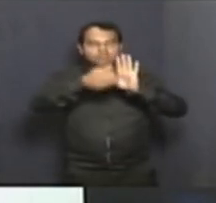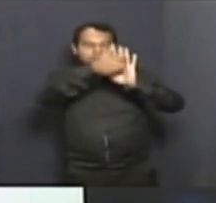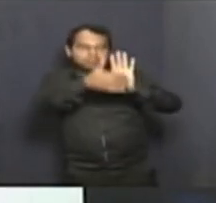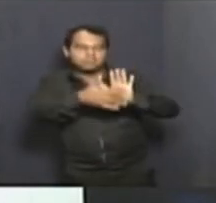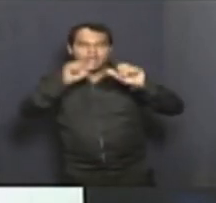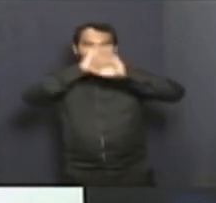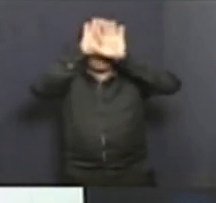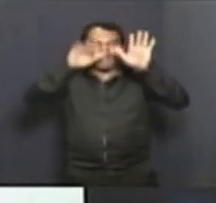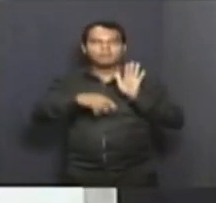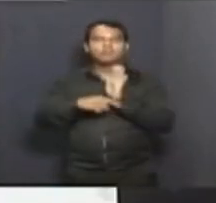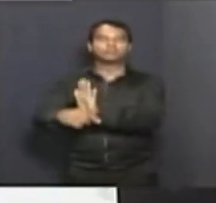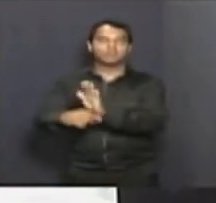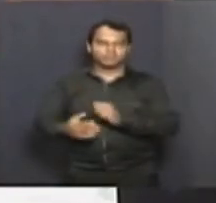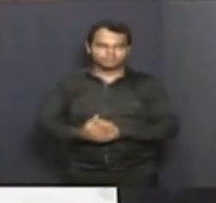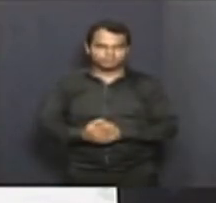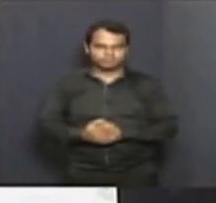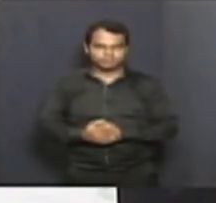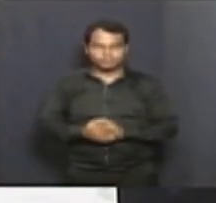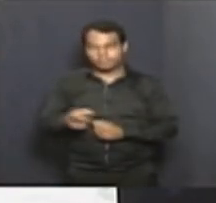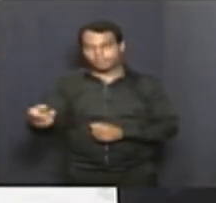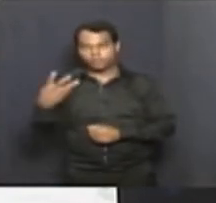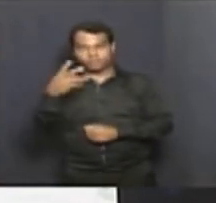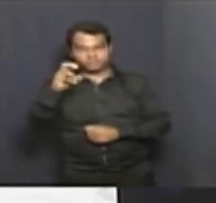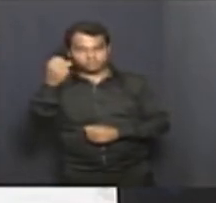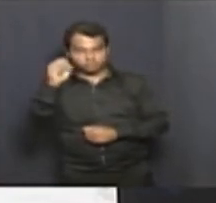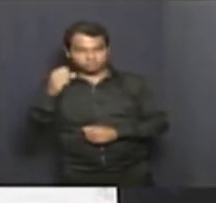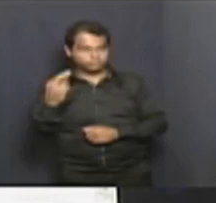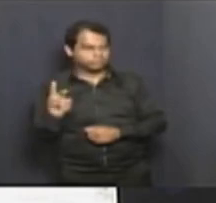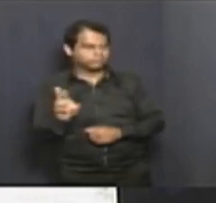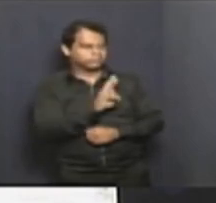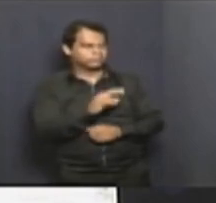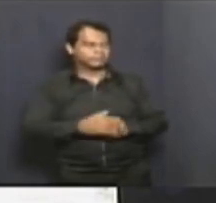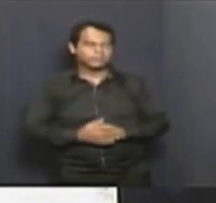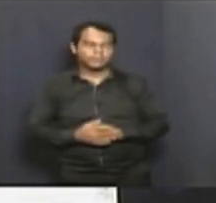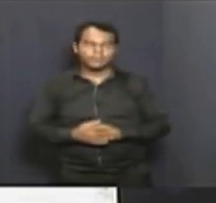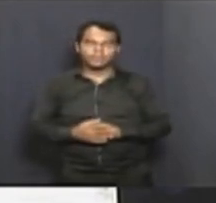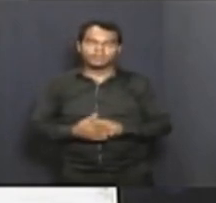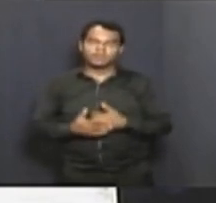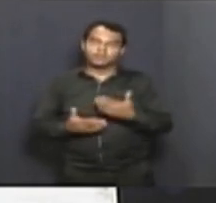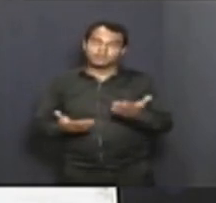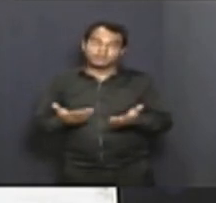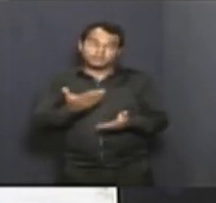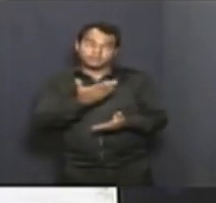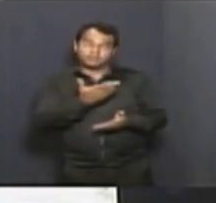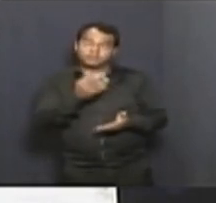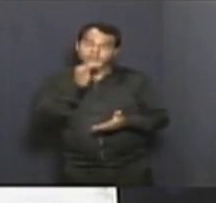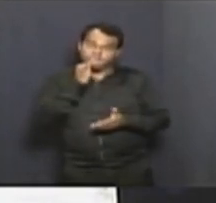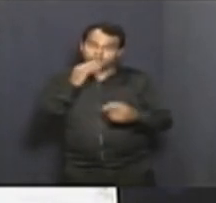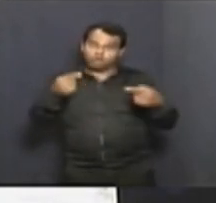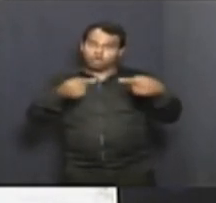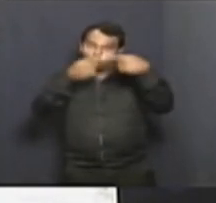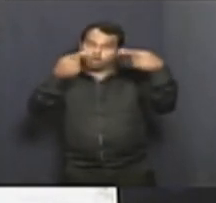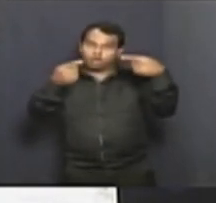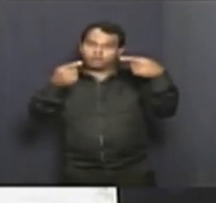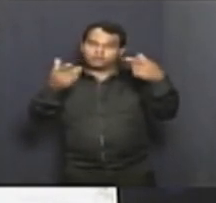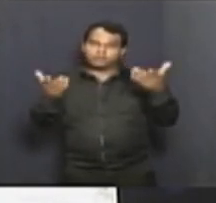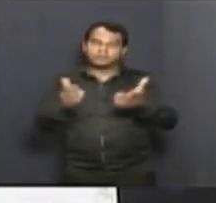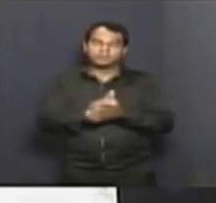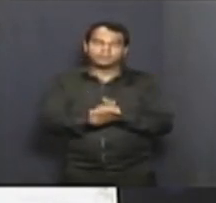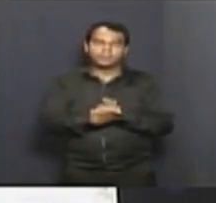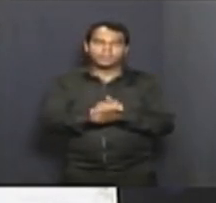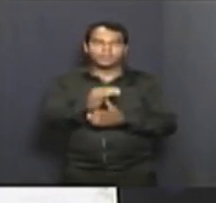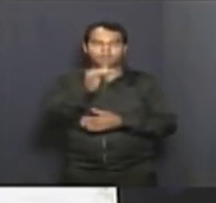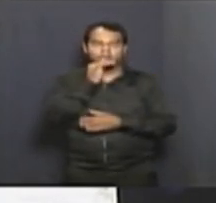para esse combate quarenta e cinco segundos o senhor então concorda plenamente com